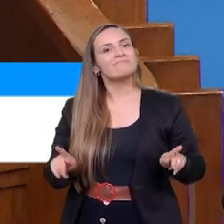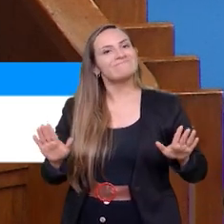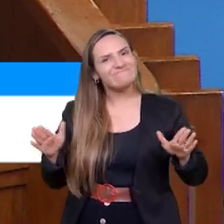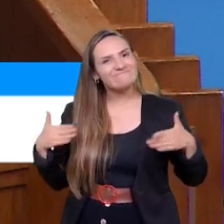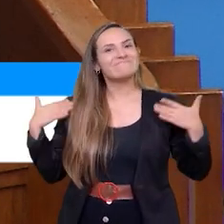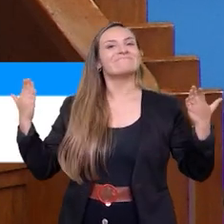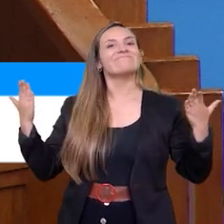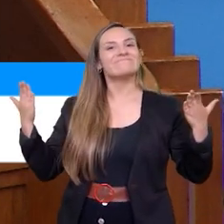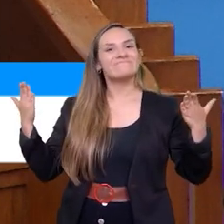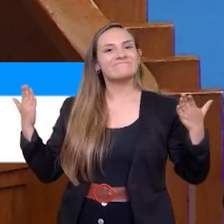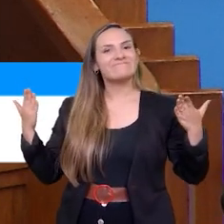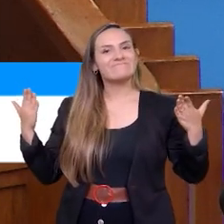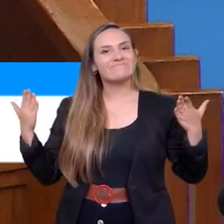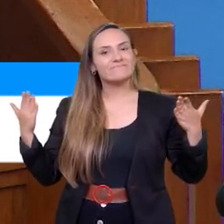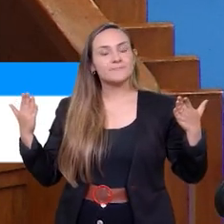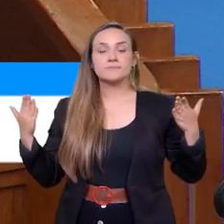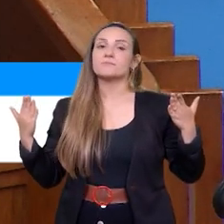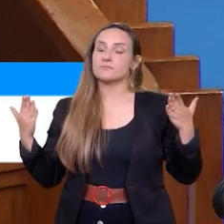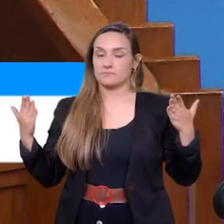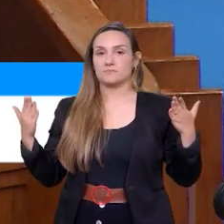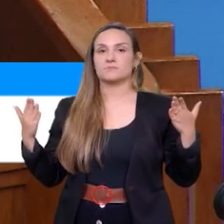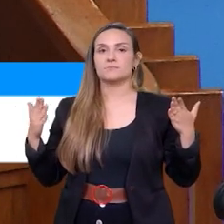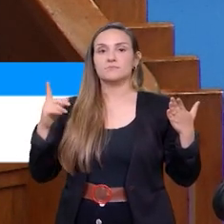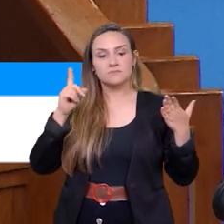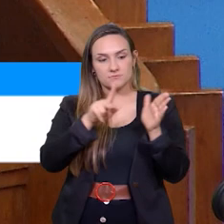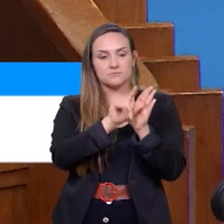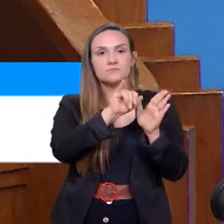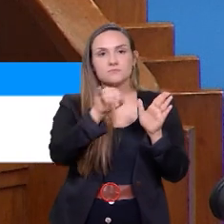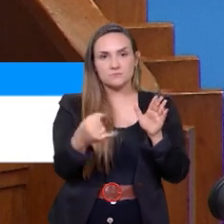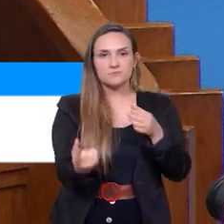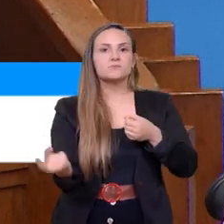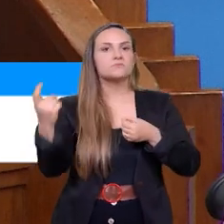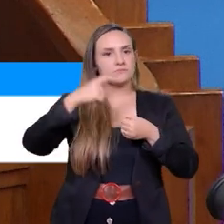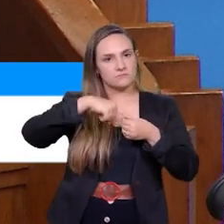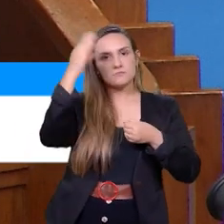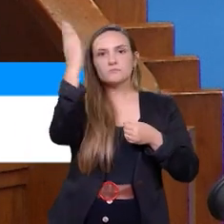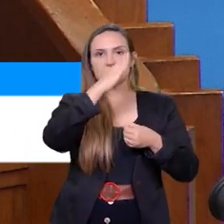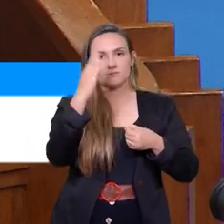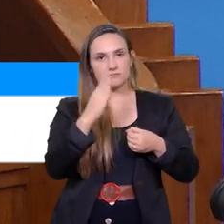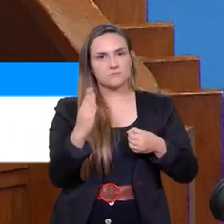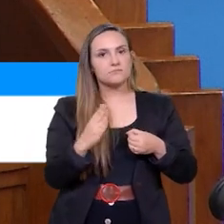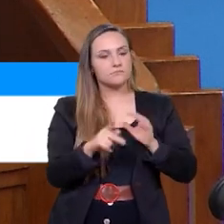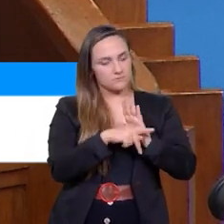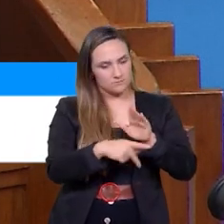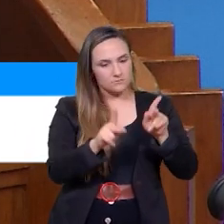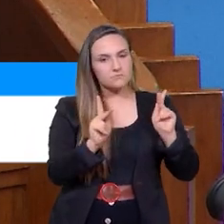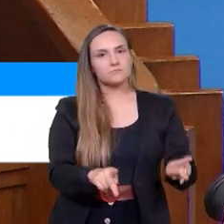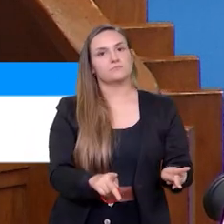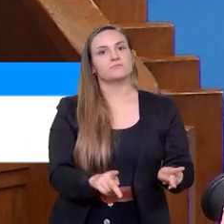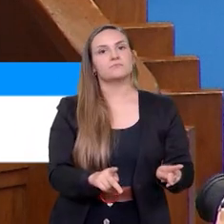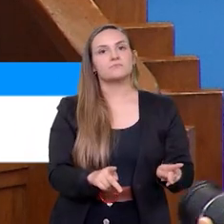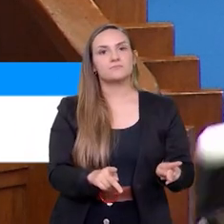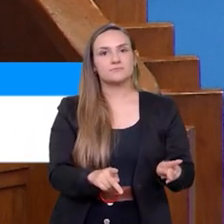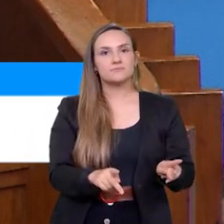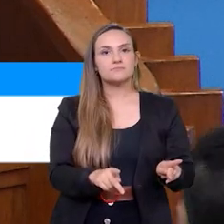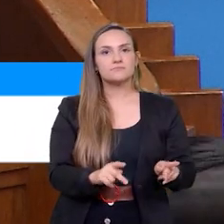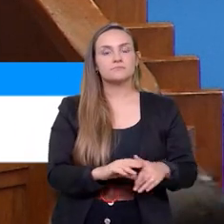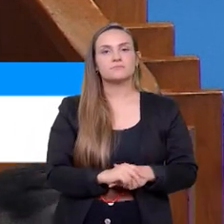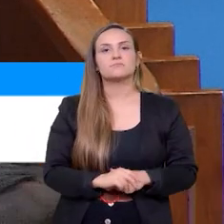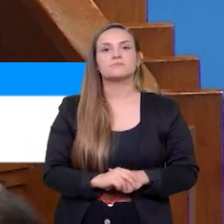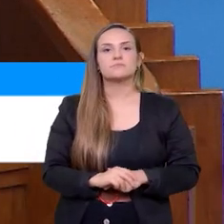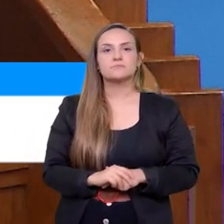Fraternidade da harmonia da Solidariedade da